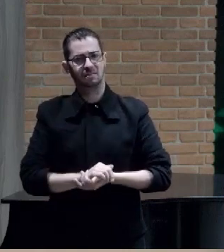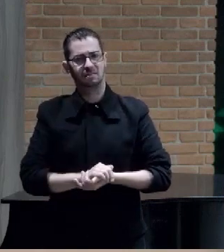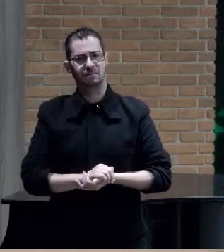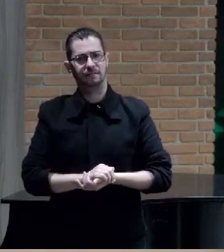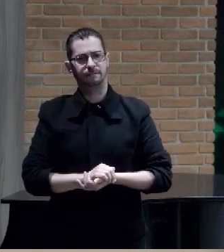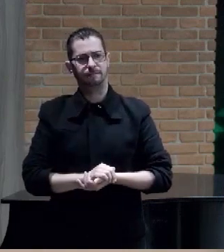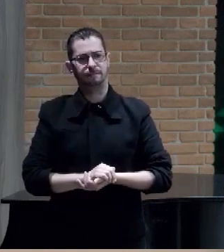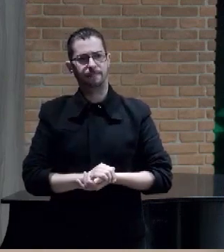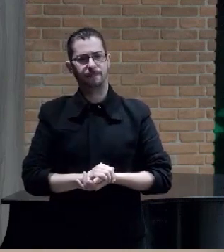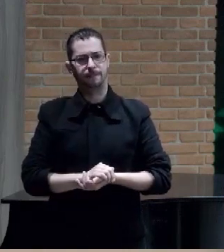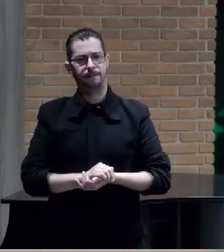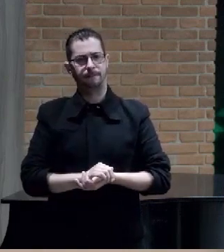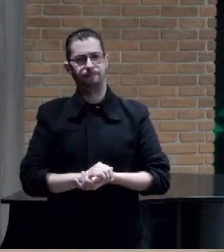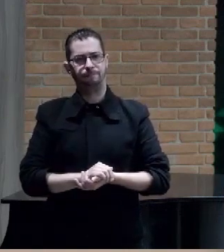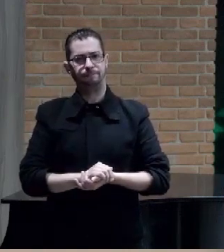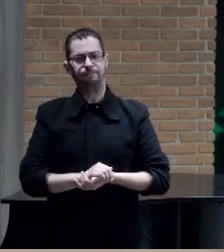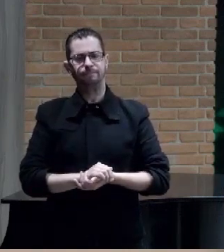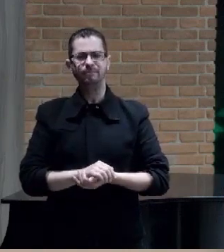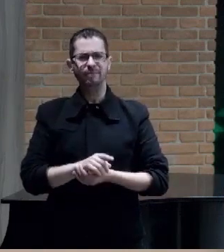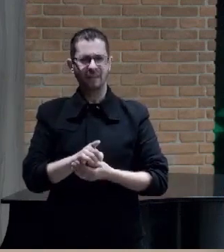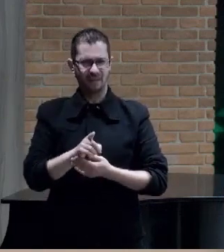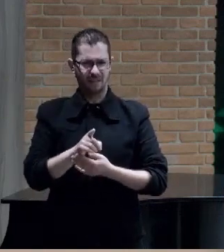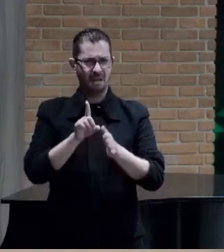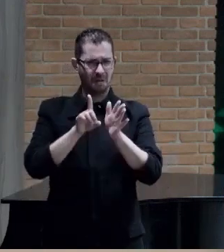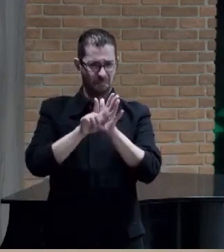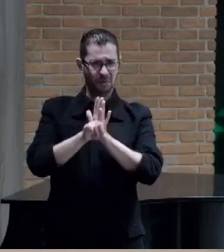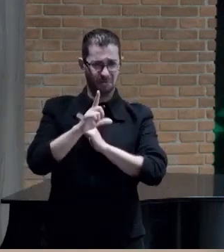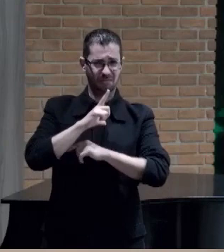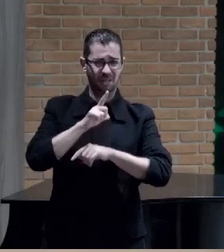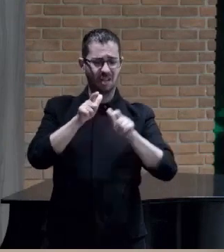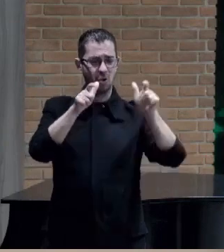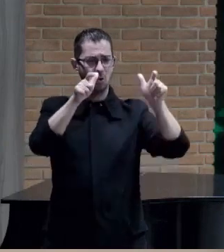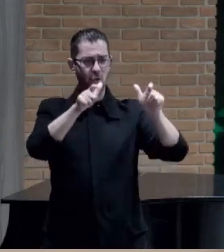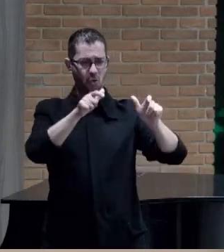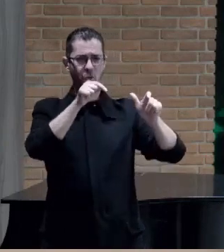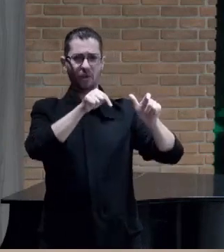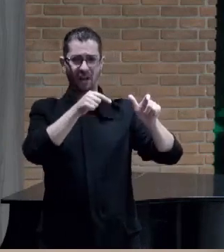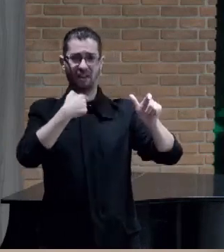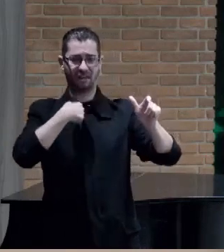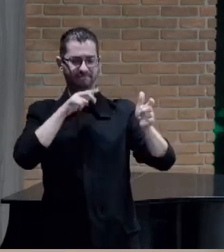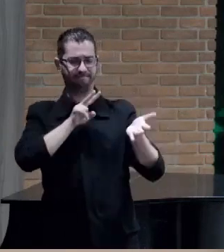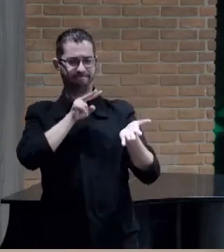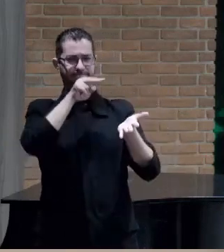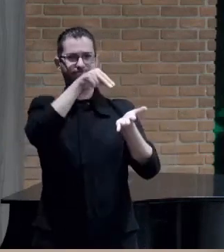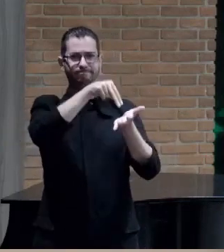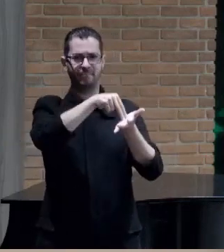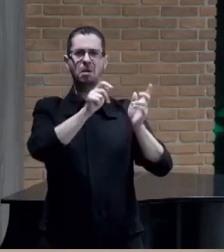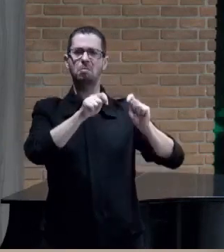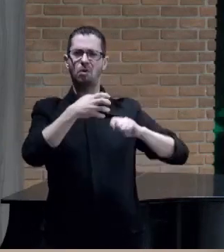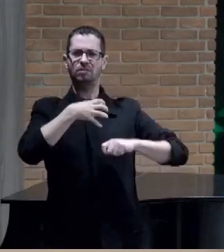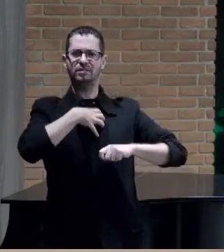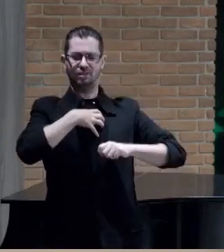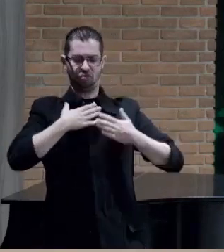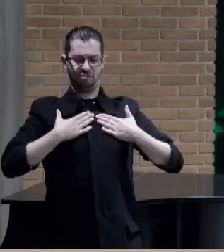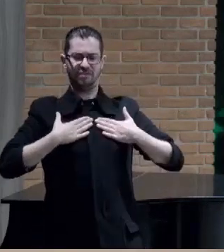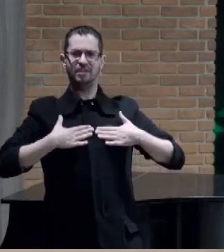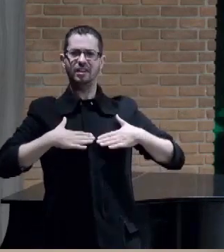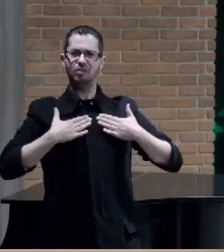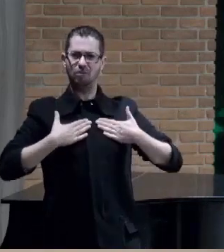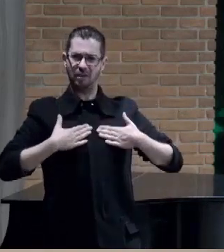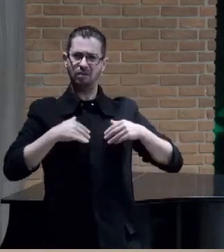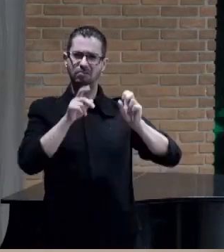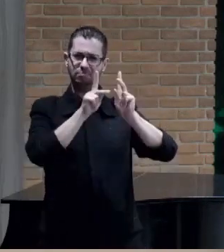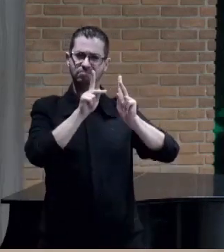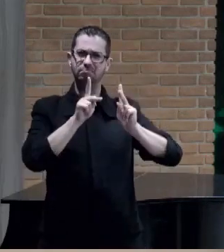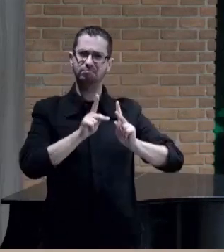Será que existe um local onde nós realmente podemos estar tranquilos encontrando